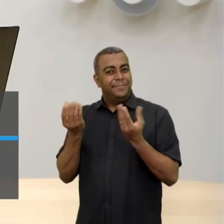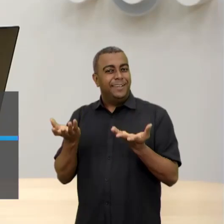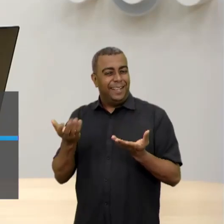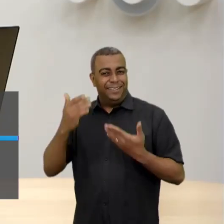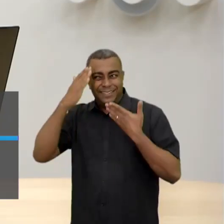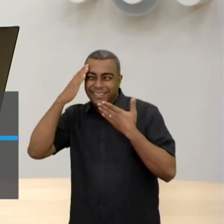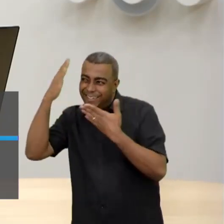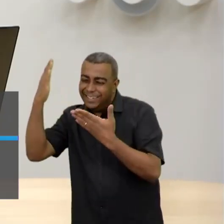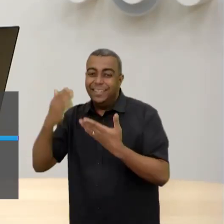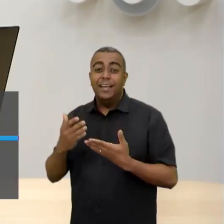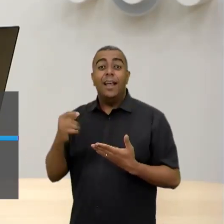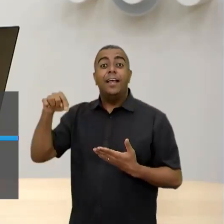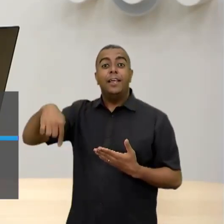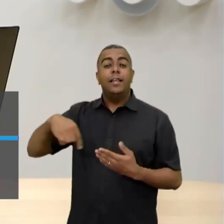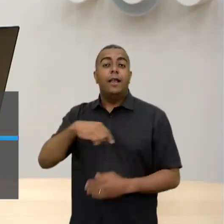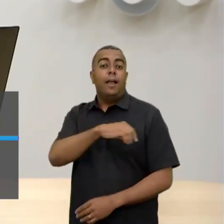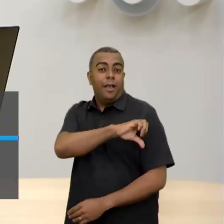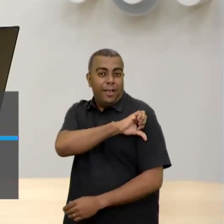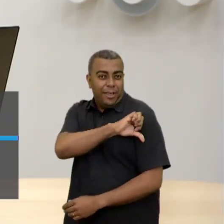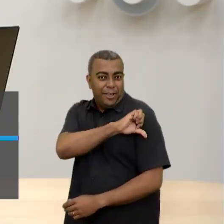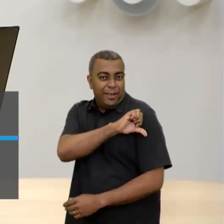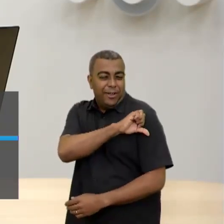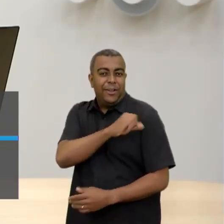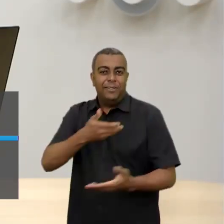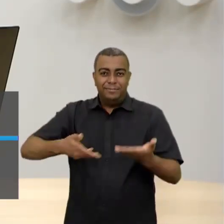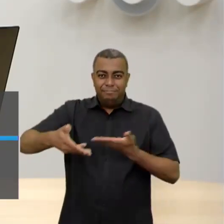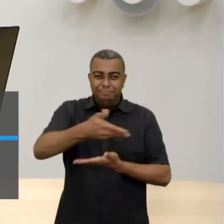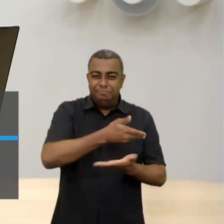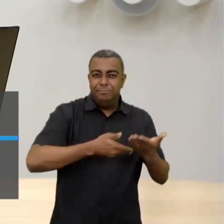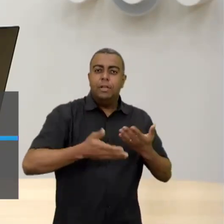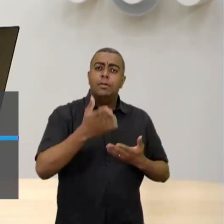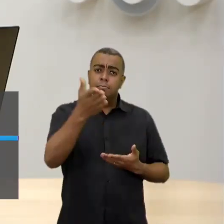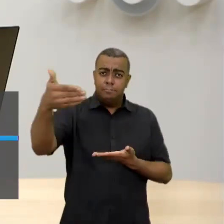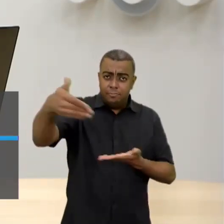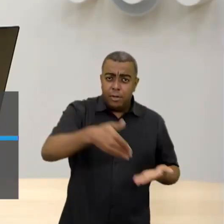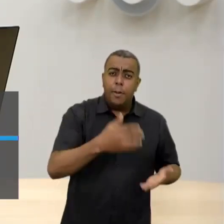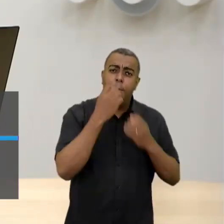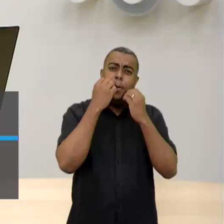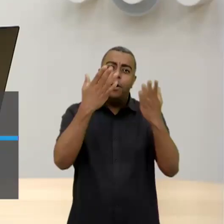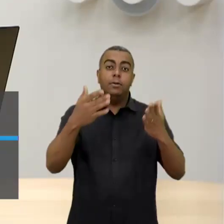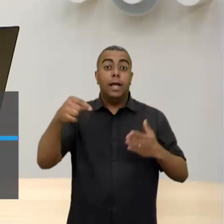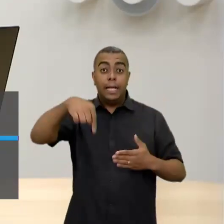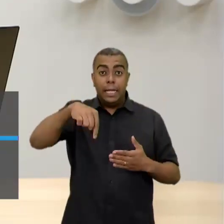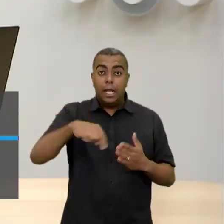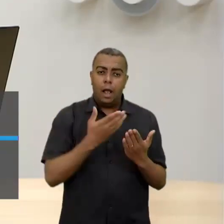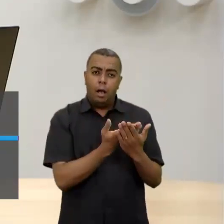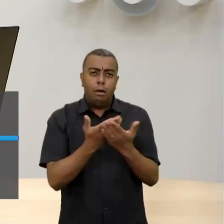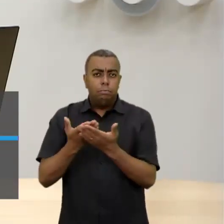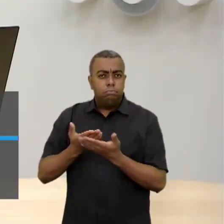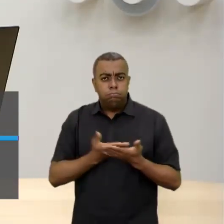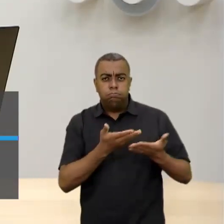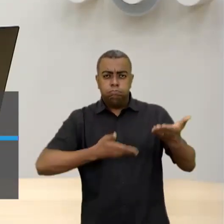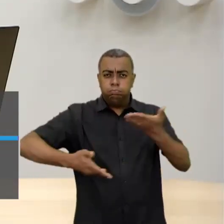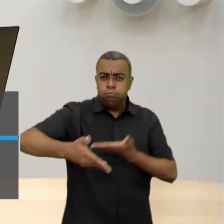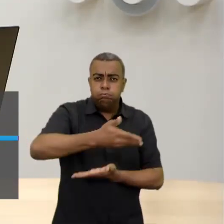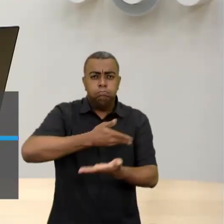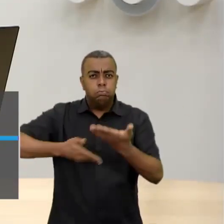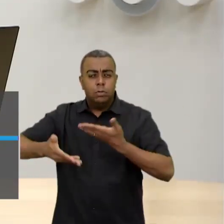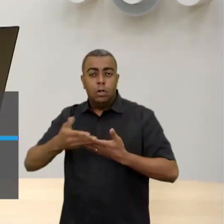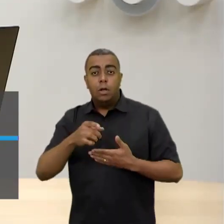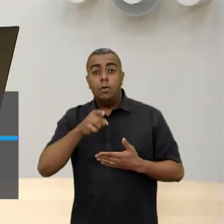mediar essa aula do 9º ano. Então, pessoal, sejam bem-vindos, participem da aula. Se você